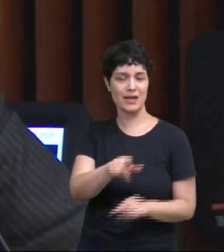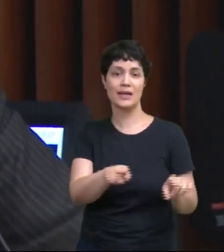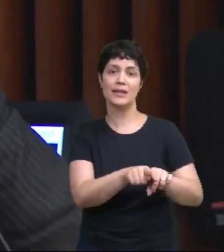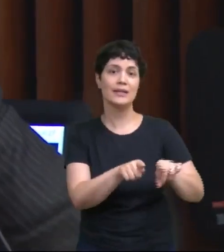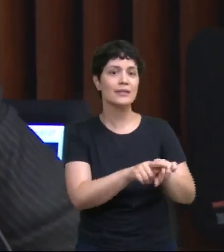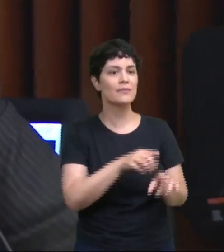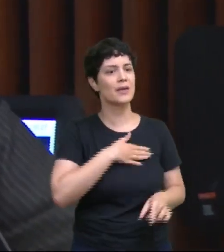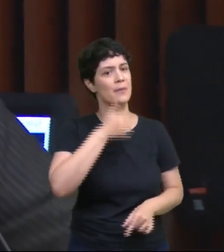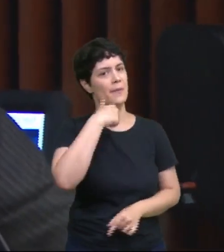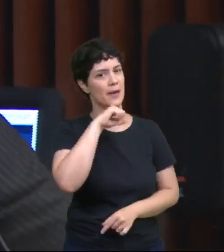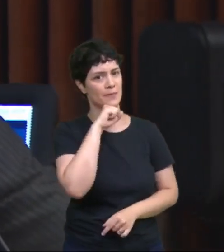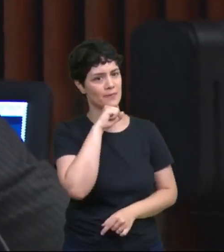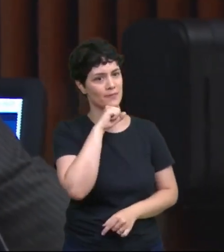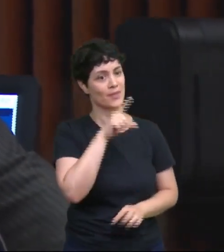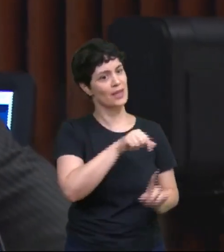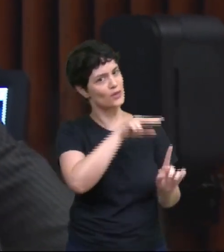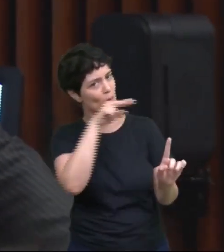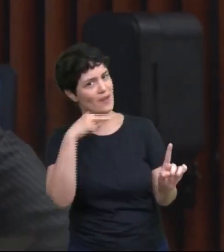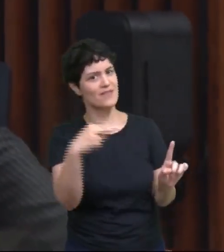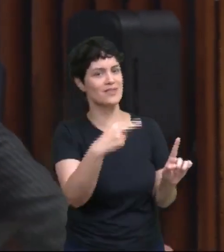Esse Requião vocês não conhecem.